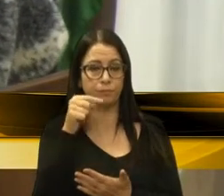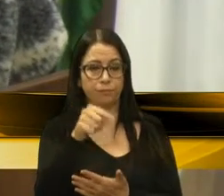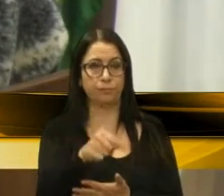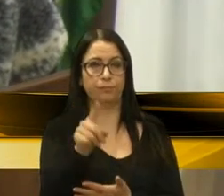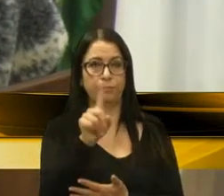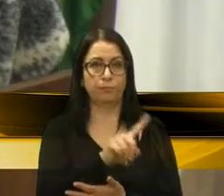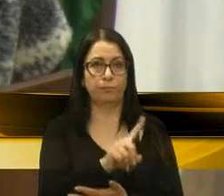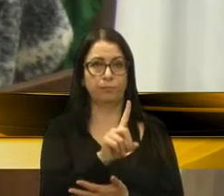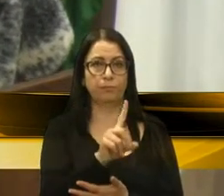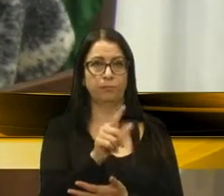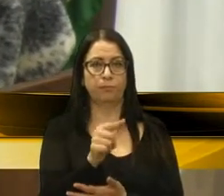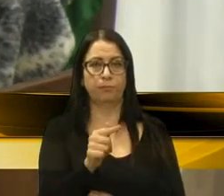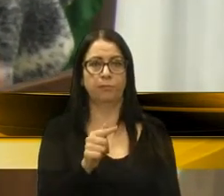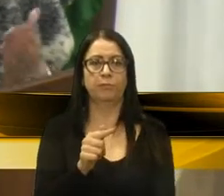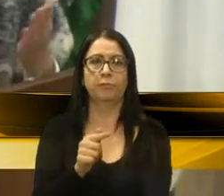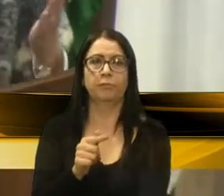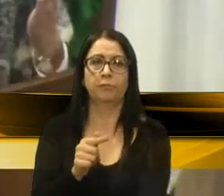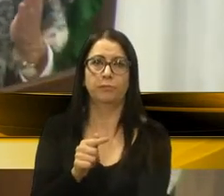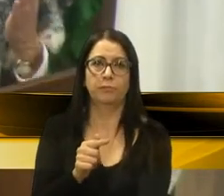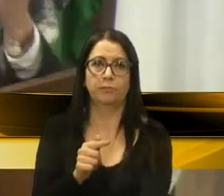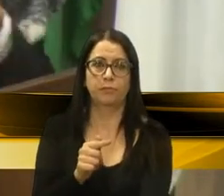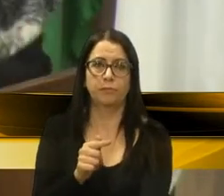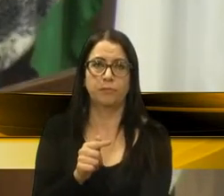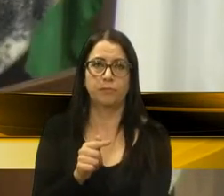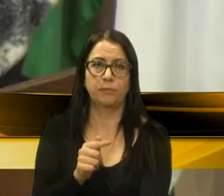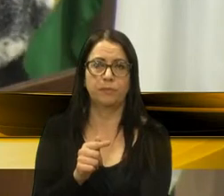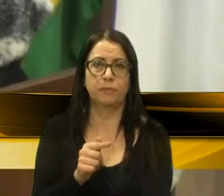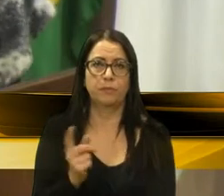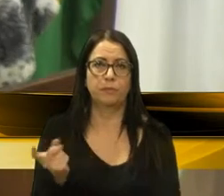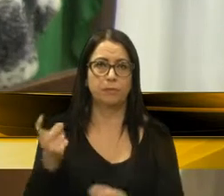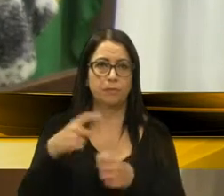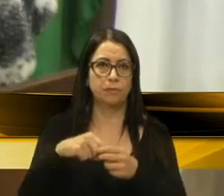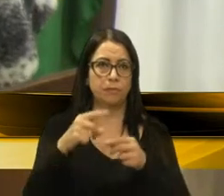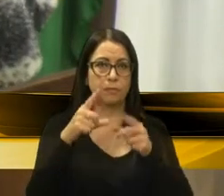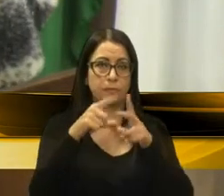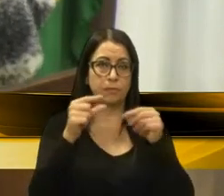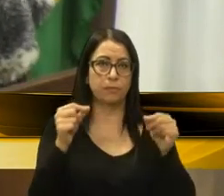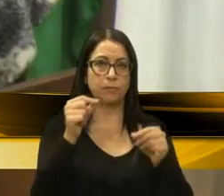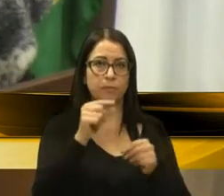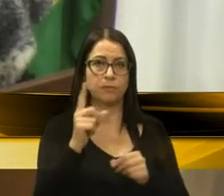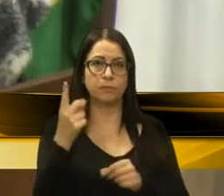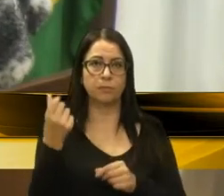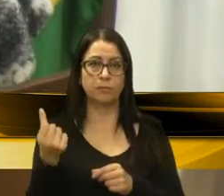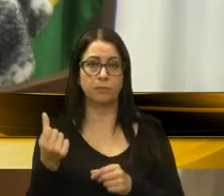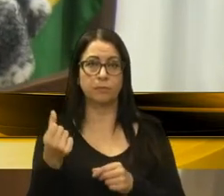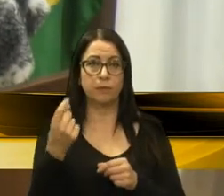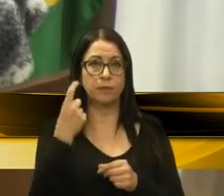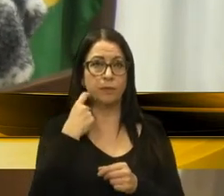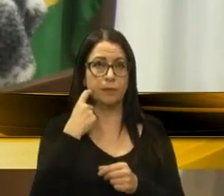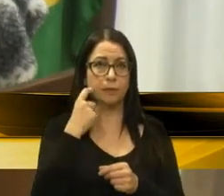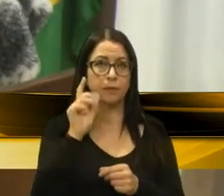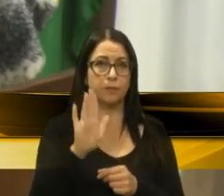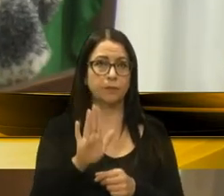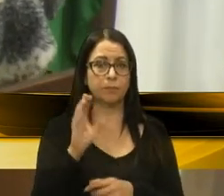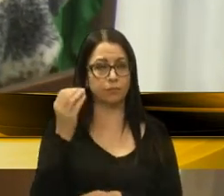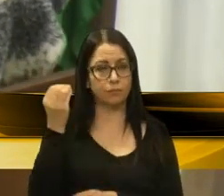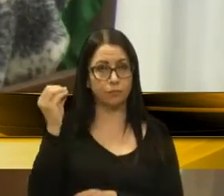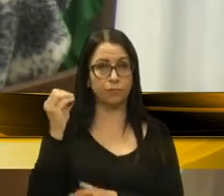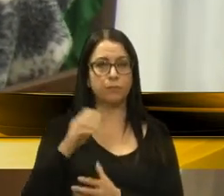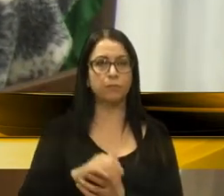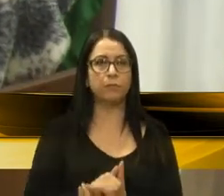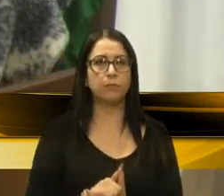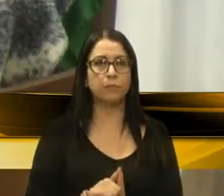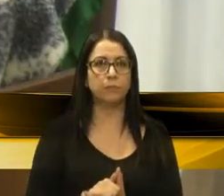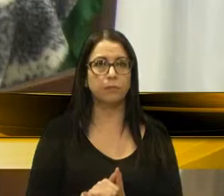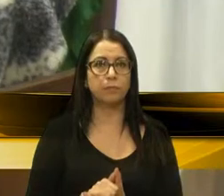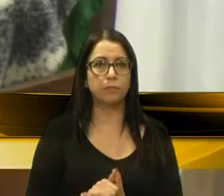dia 17, que na volta de Brasília, que eu estive no dia 16, na sexta-feira eu fiquei em Porto Alegre, e